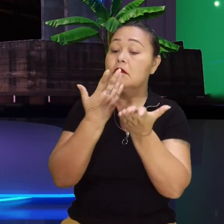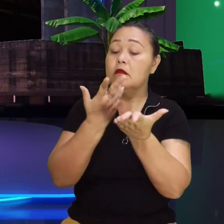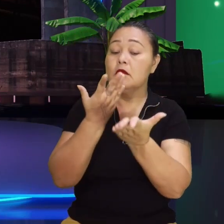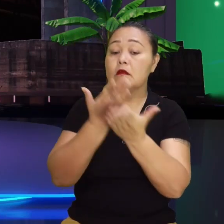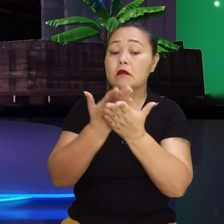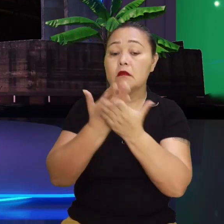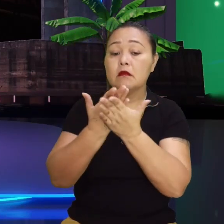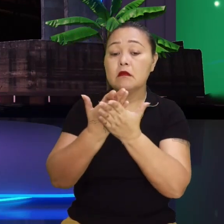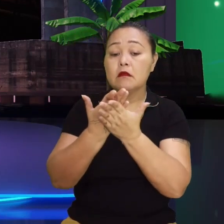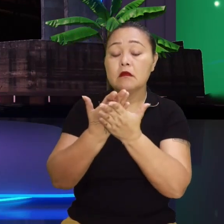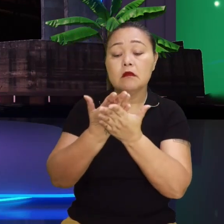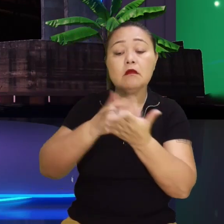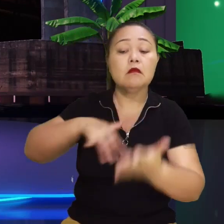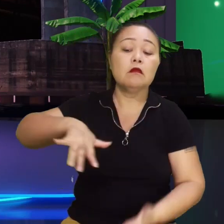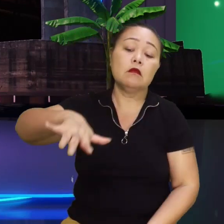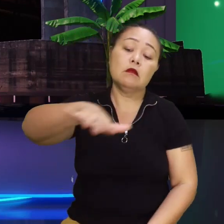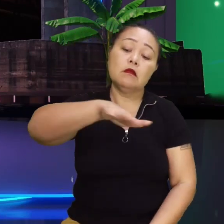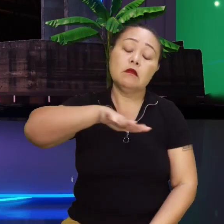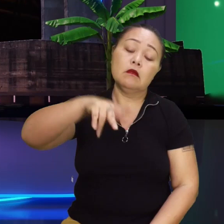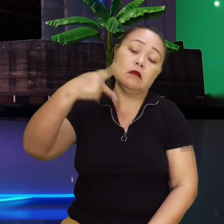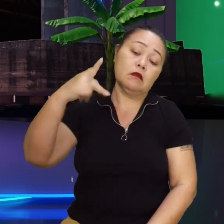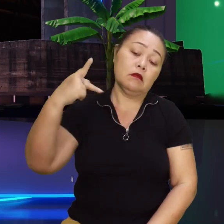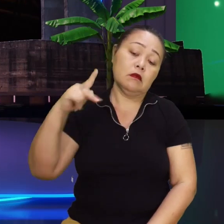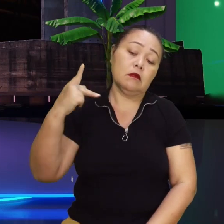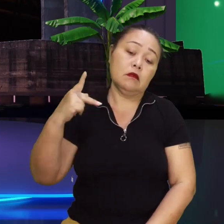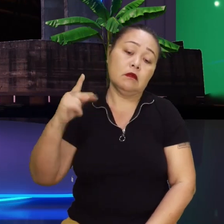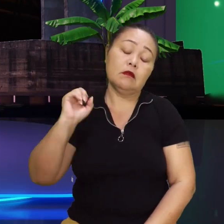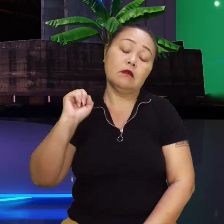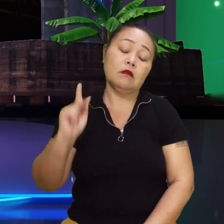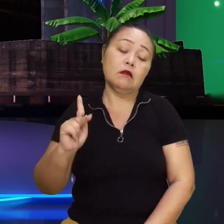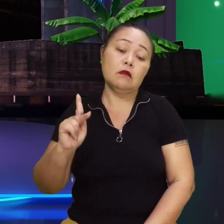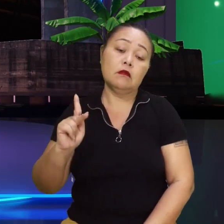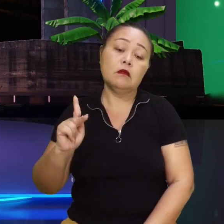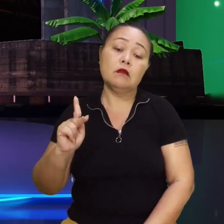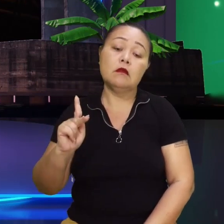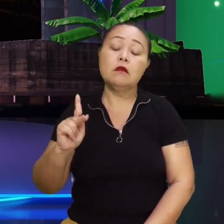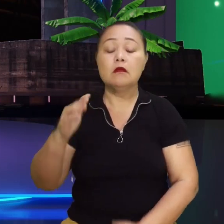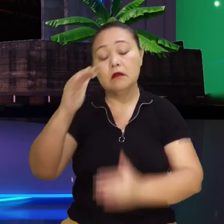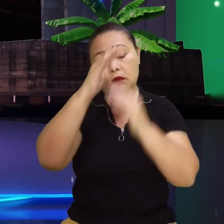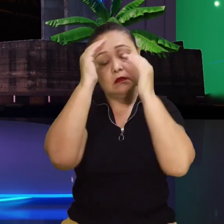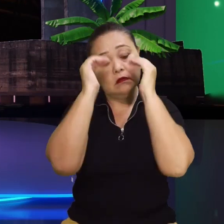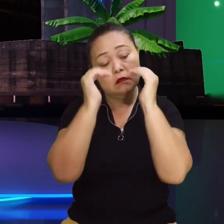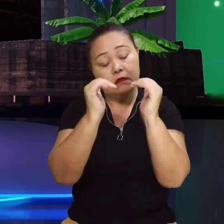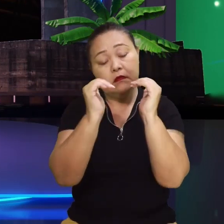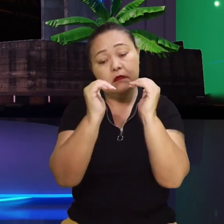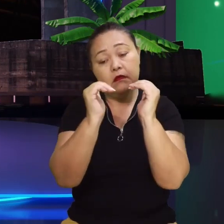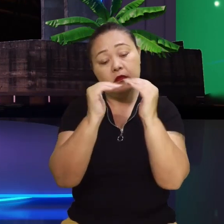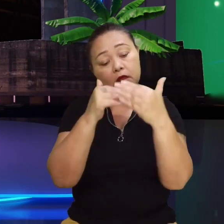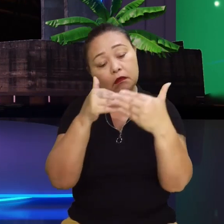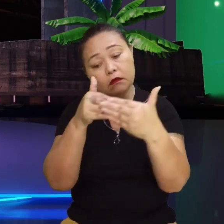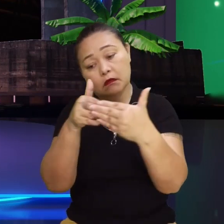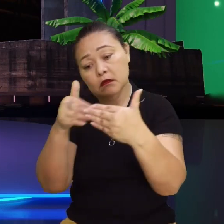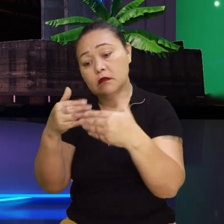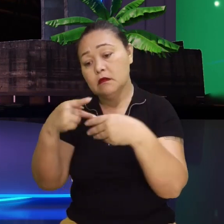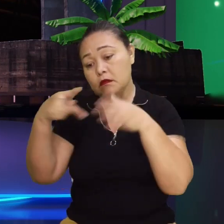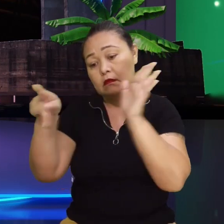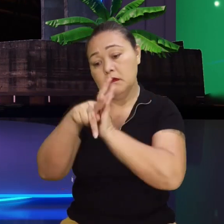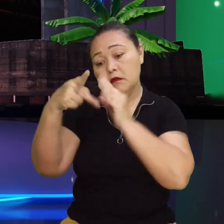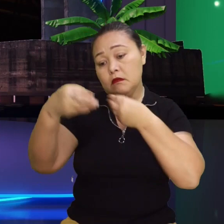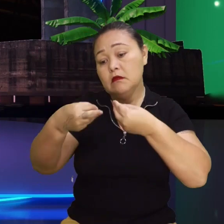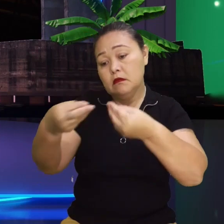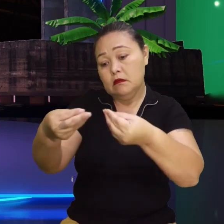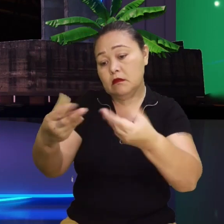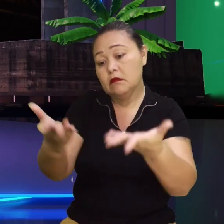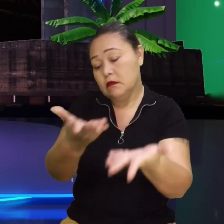era uma área que era só deles Ok então vamos respeitar ao que foi delimitado agora para eles